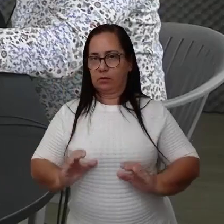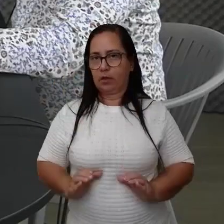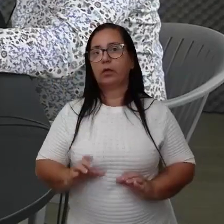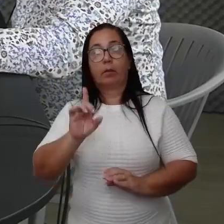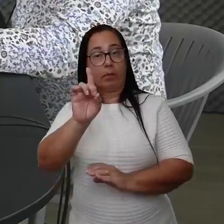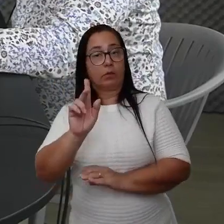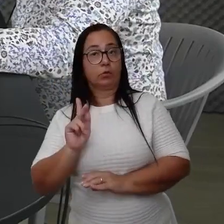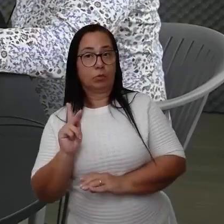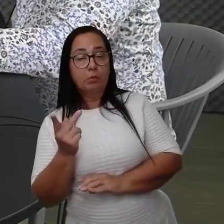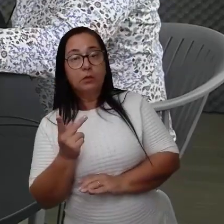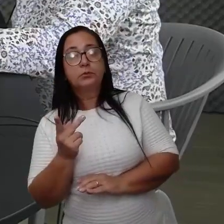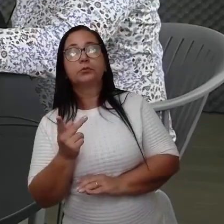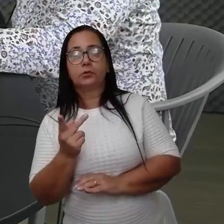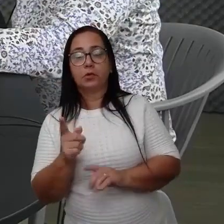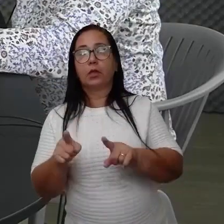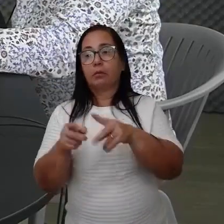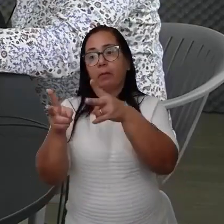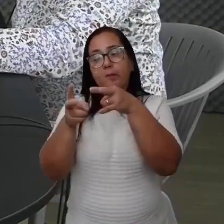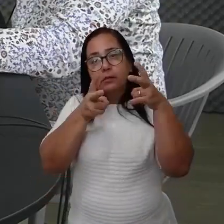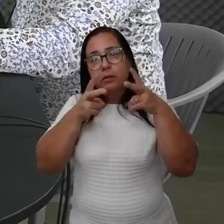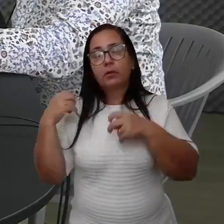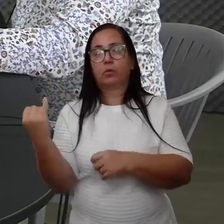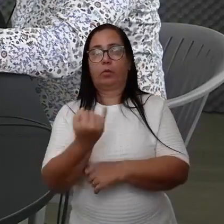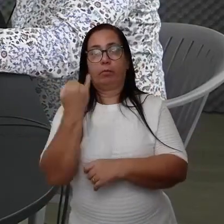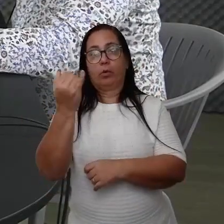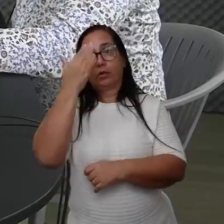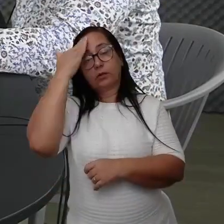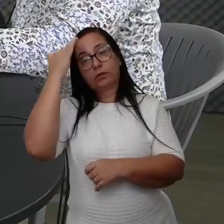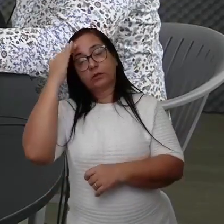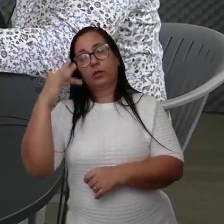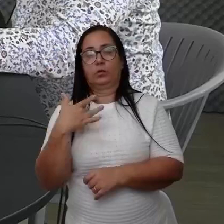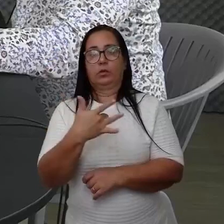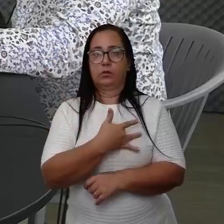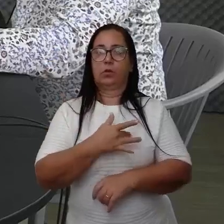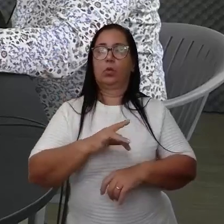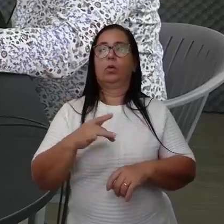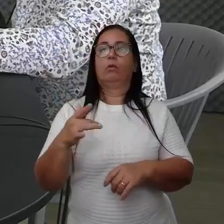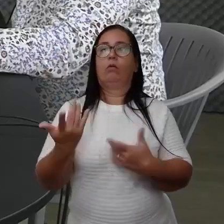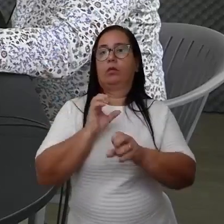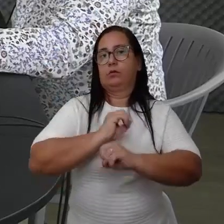humanos, percebendo o quanto era importante entender que educação, saúde, transporte, moradia,